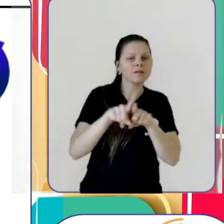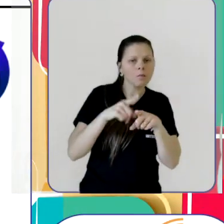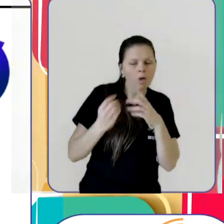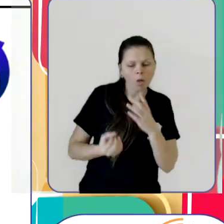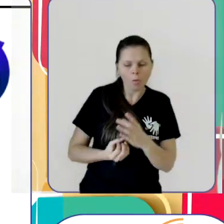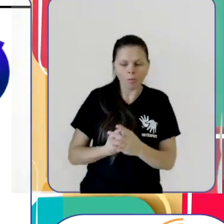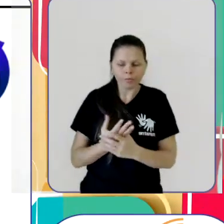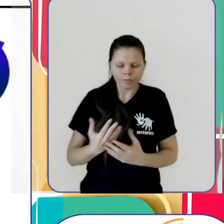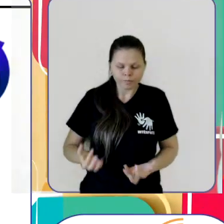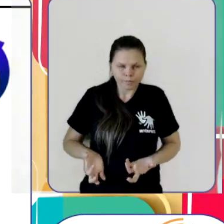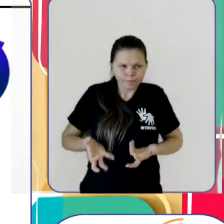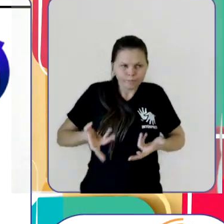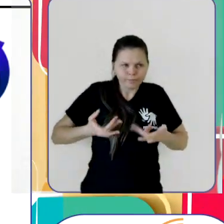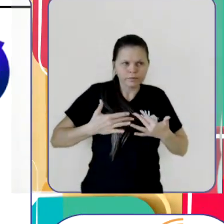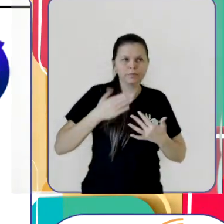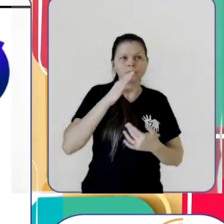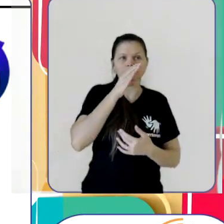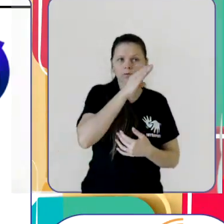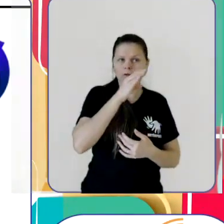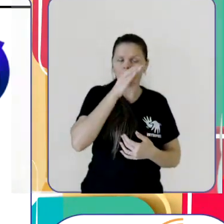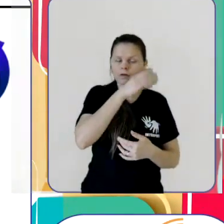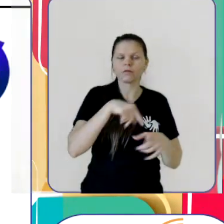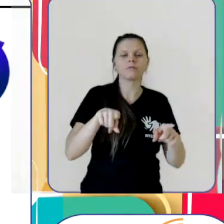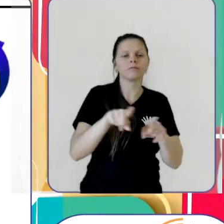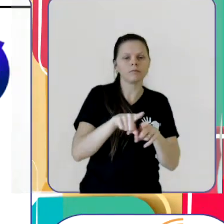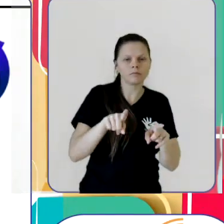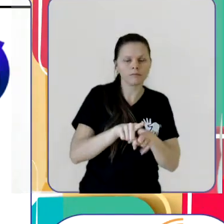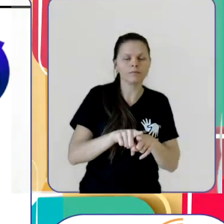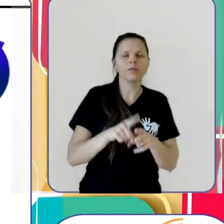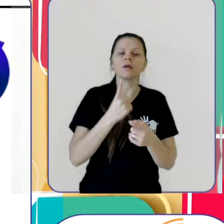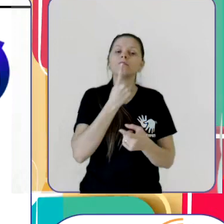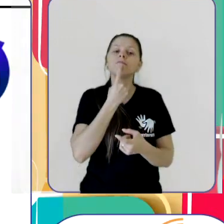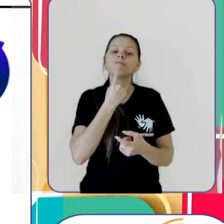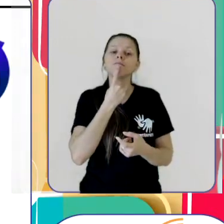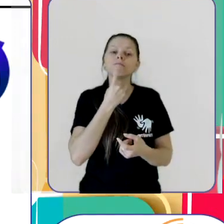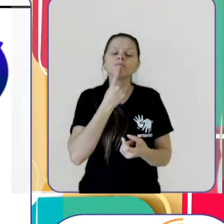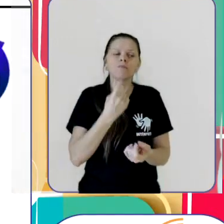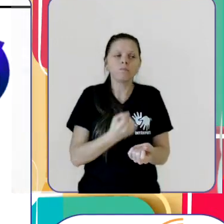nossa temperatura e também na nossa pressão sanguínea.